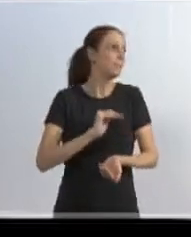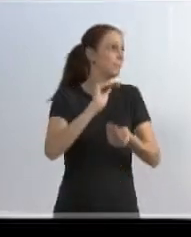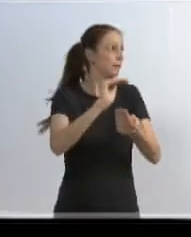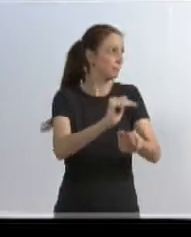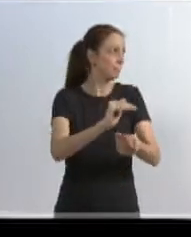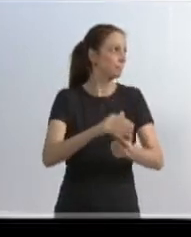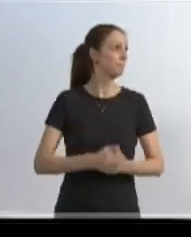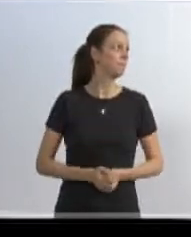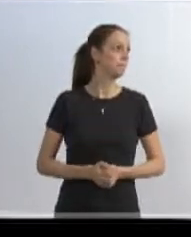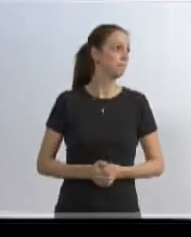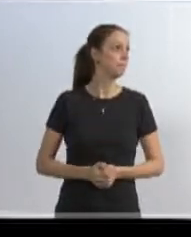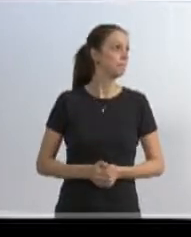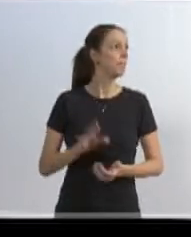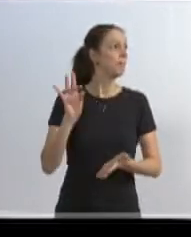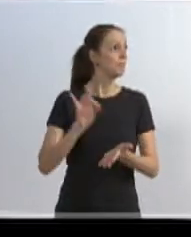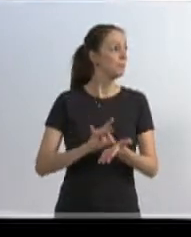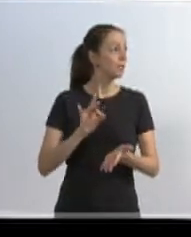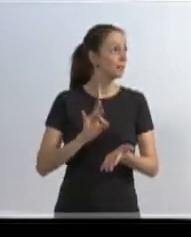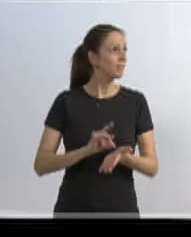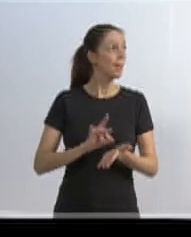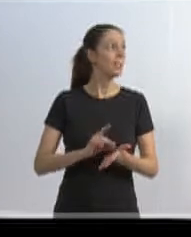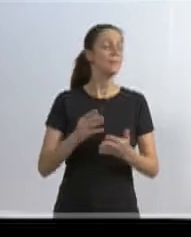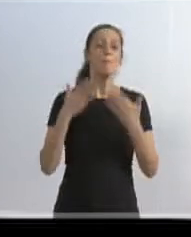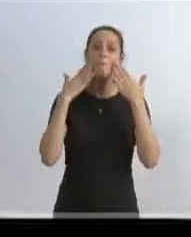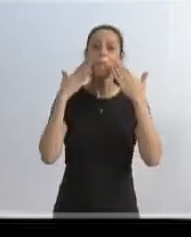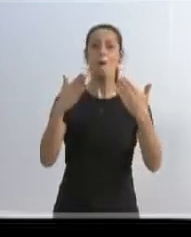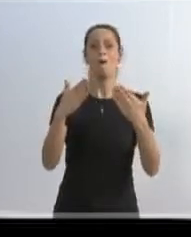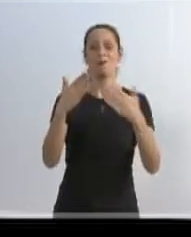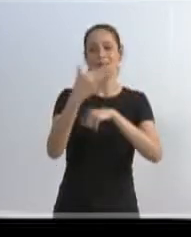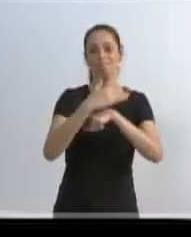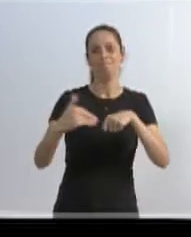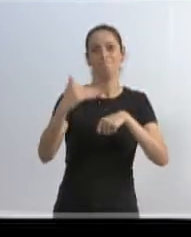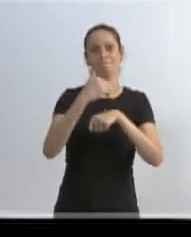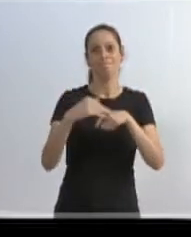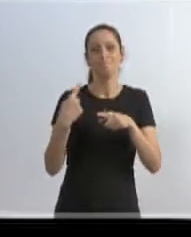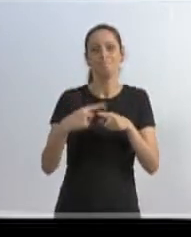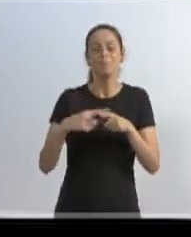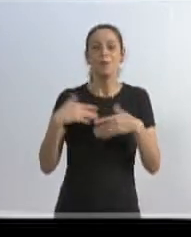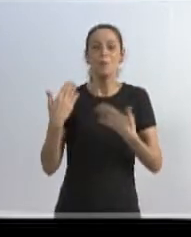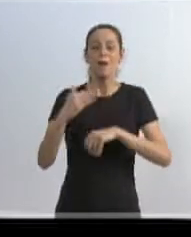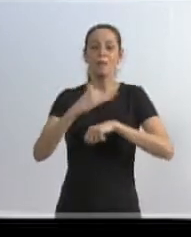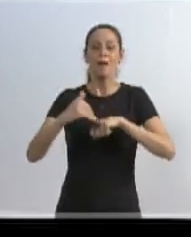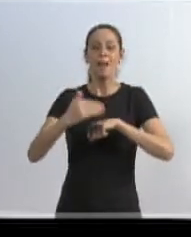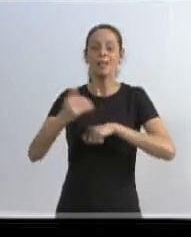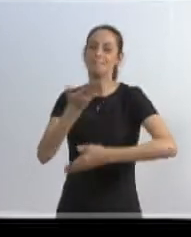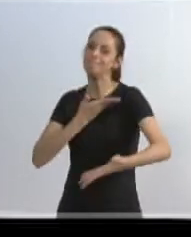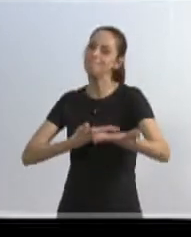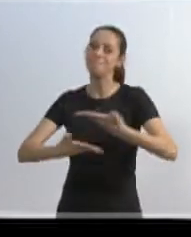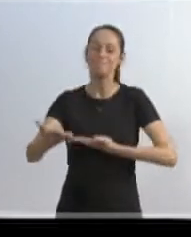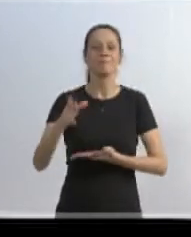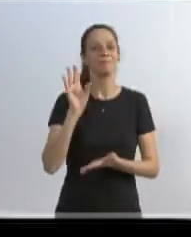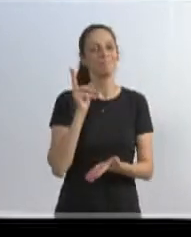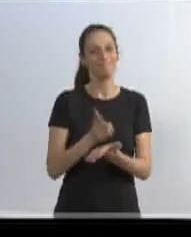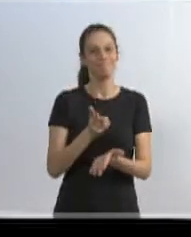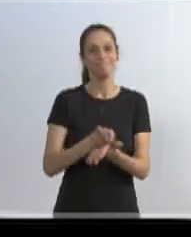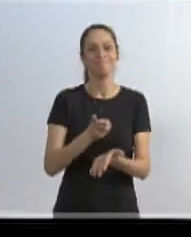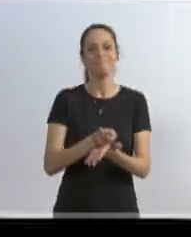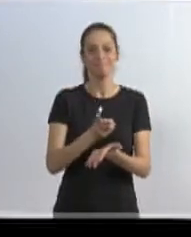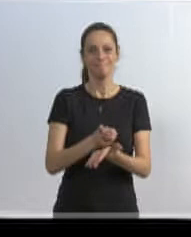Doar sangue é um imenso ato de carinho. E quando a gente dá carinho, ele sempre acaba voltando.